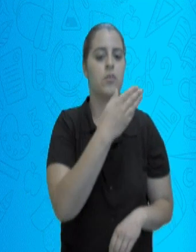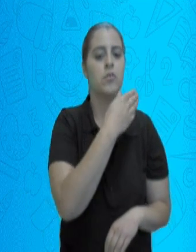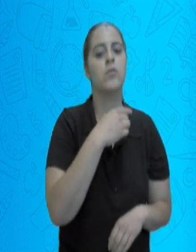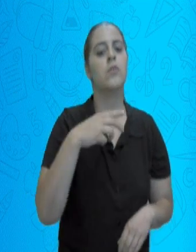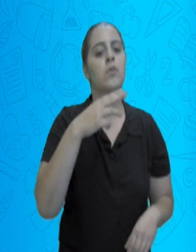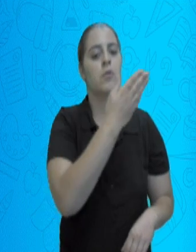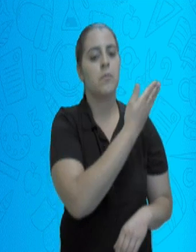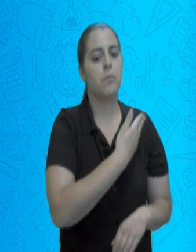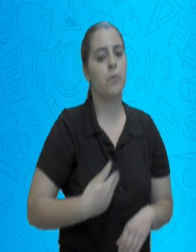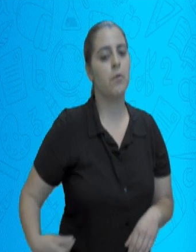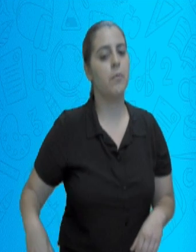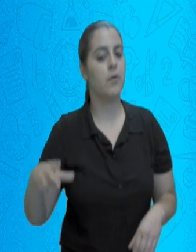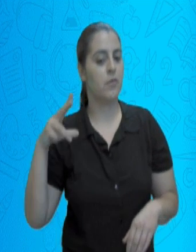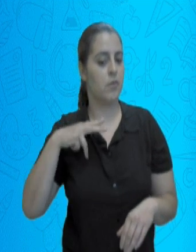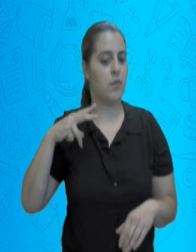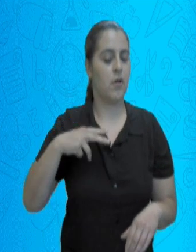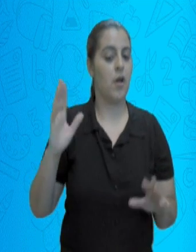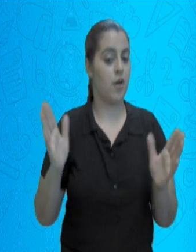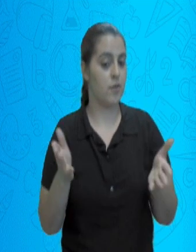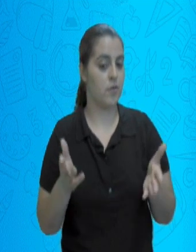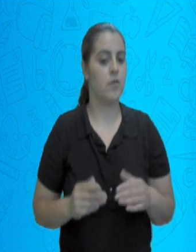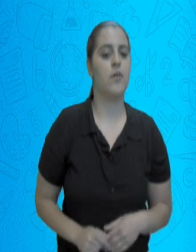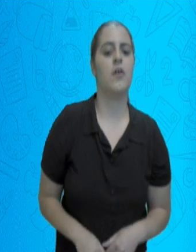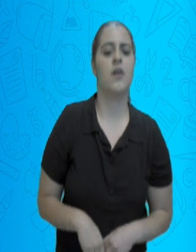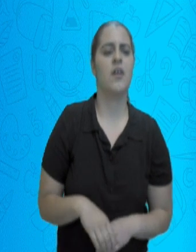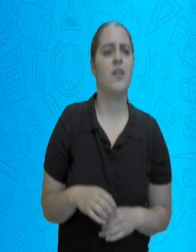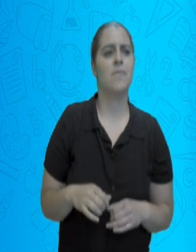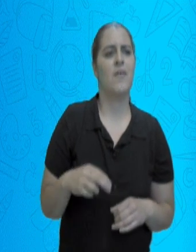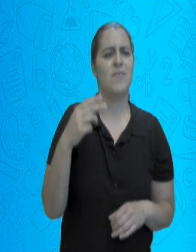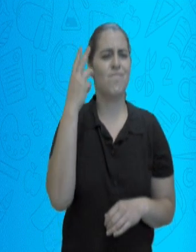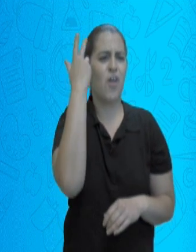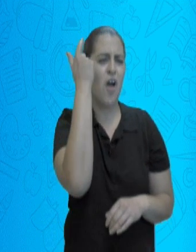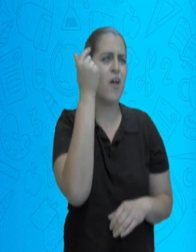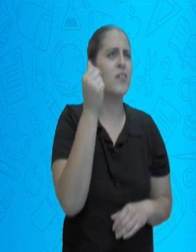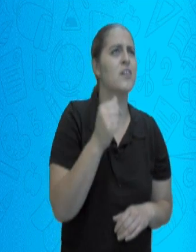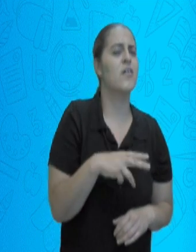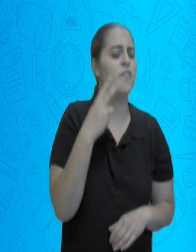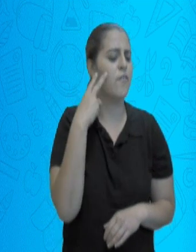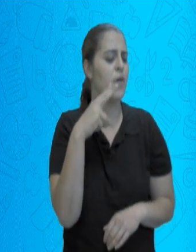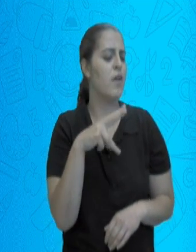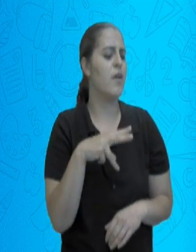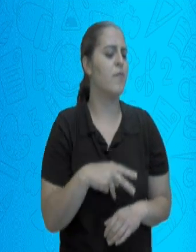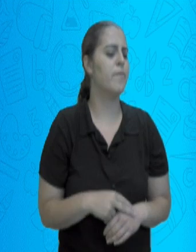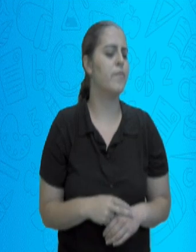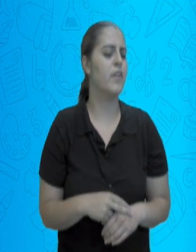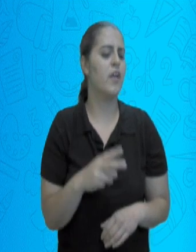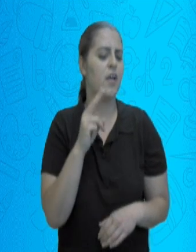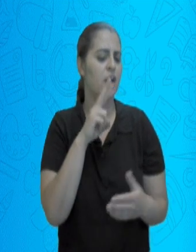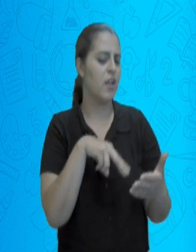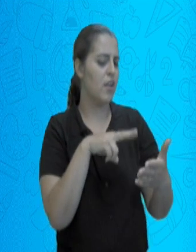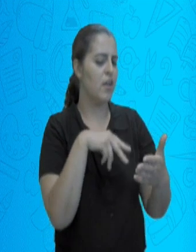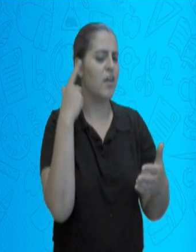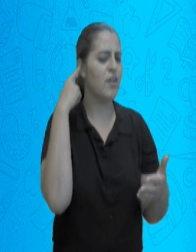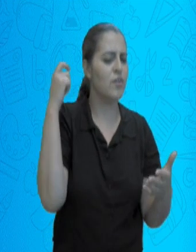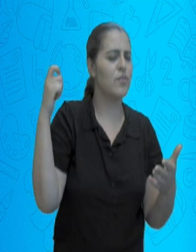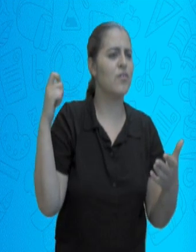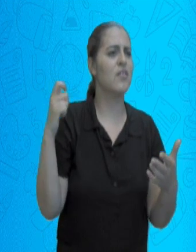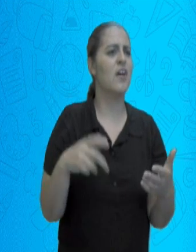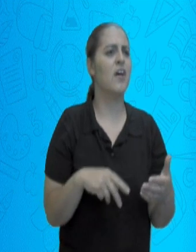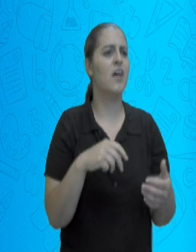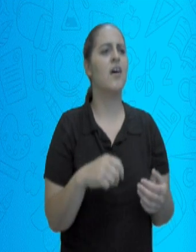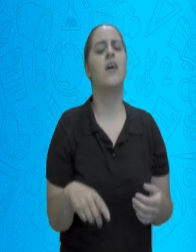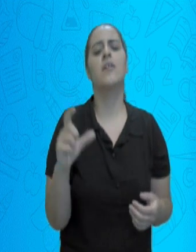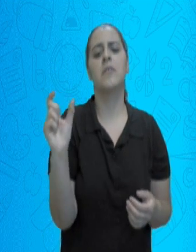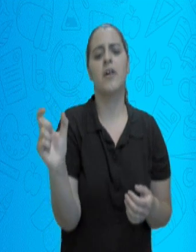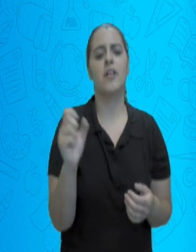privados. Agora, é muito comum observarmos e lermos e escutarmos por aí as